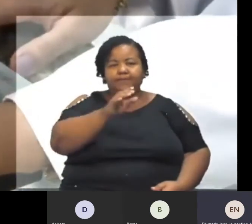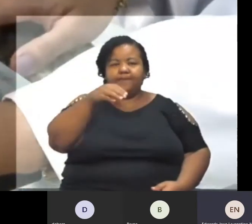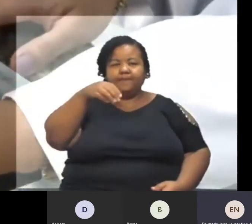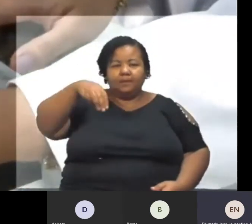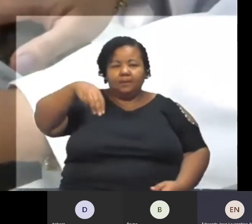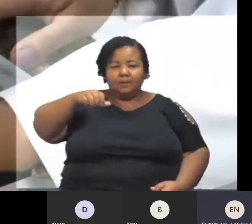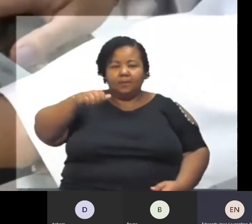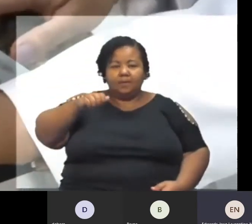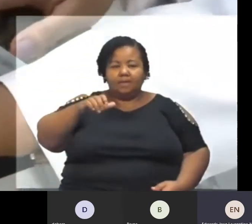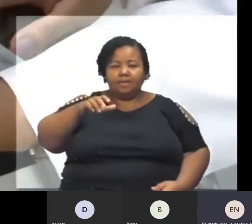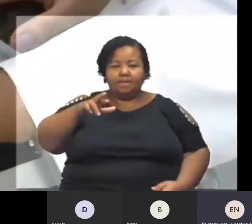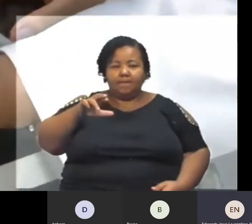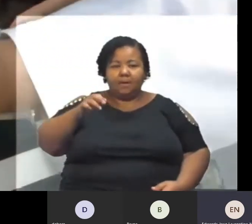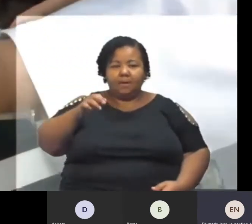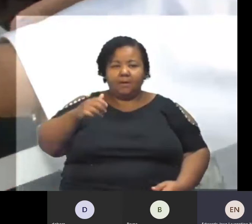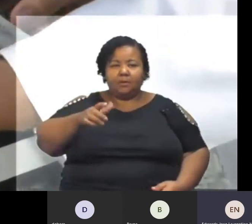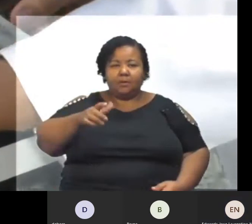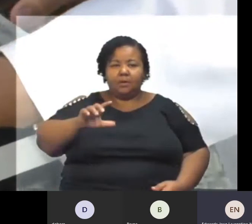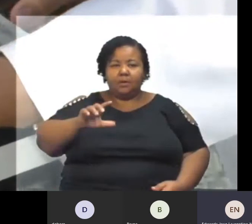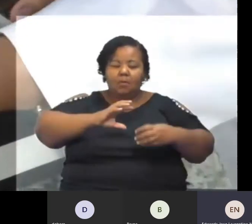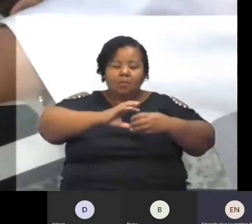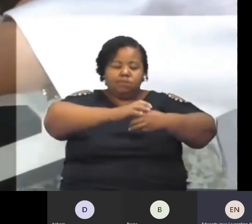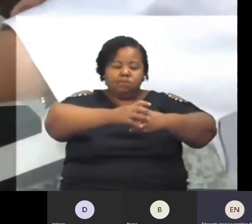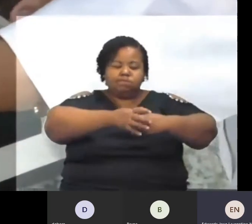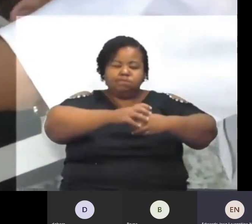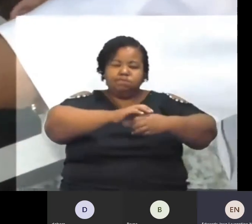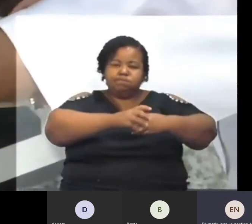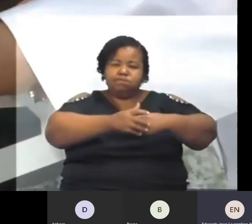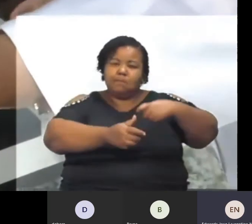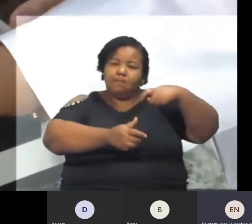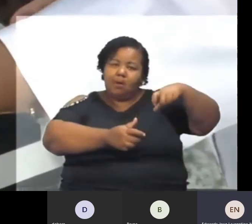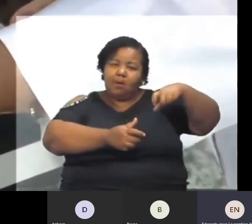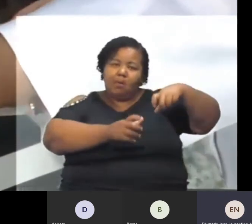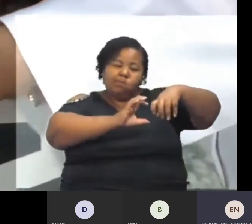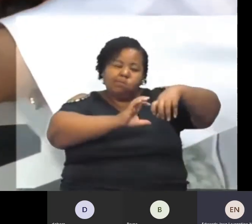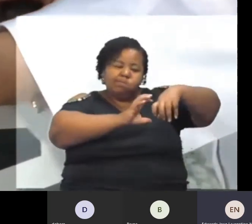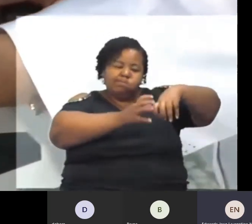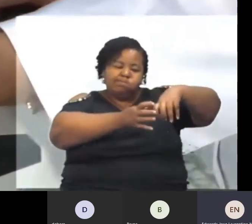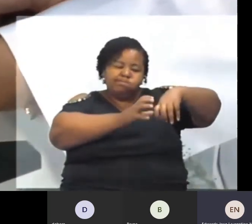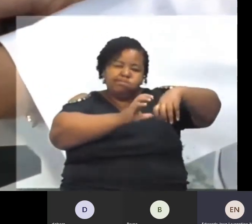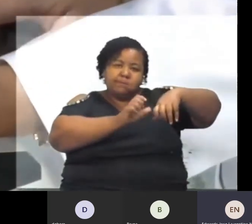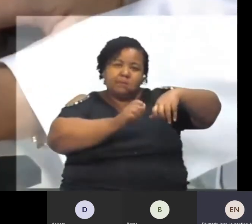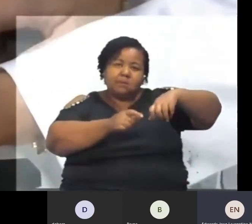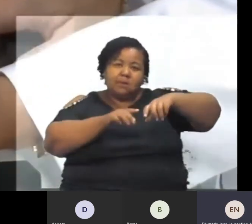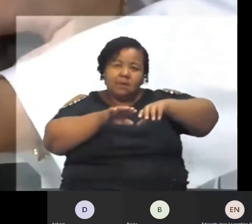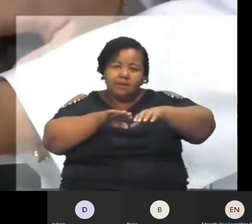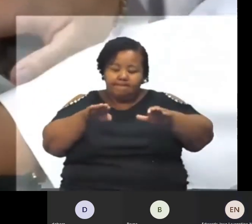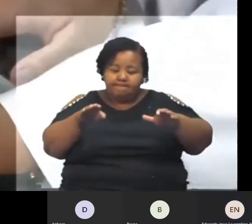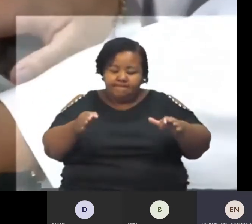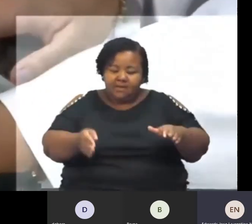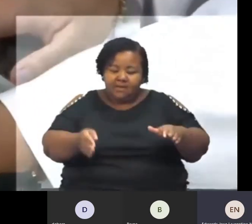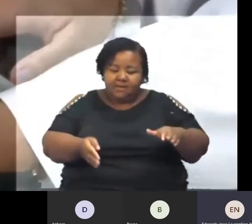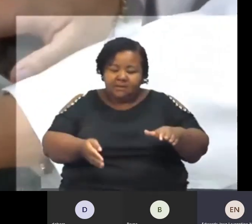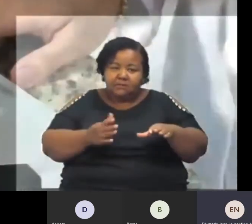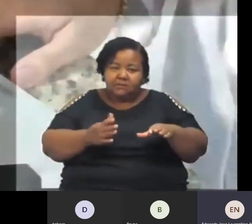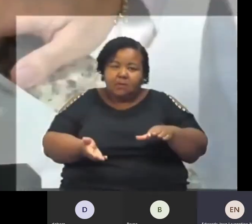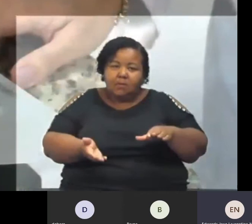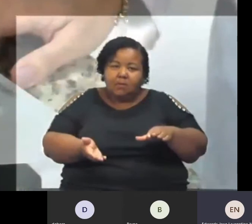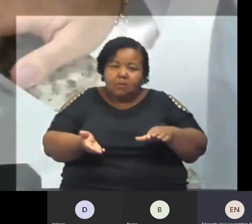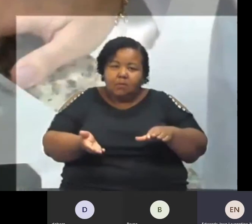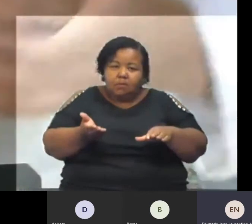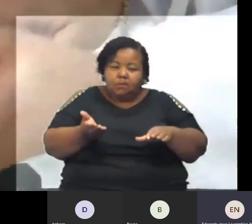Macrômetro é o parafuso maior que você utiliza para elevar a mesa ou patina. E então você,